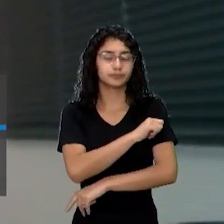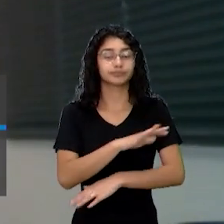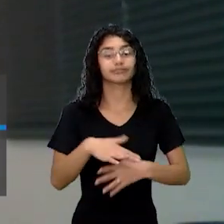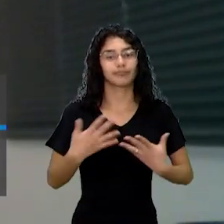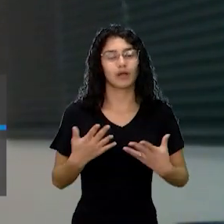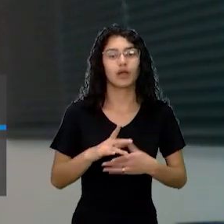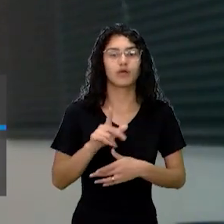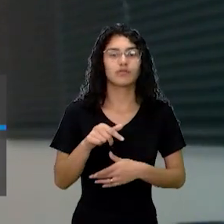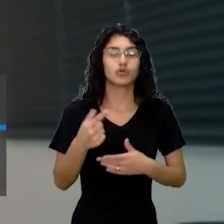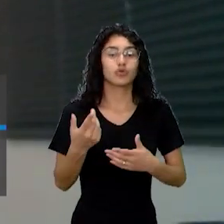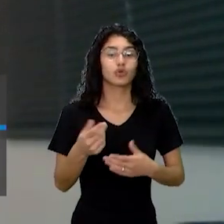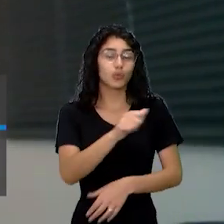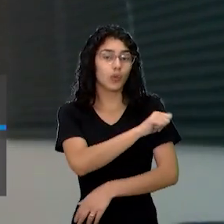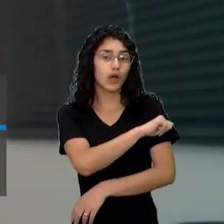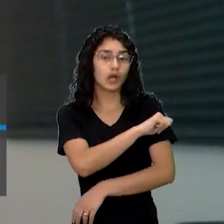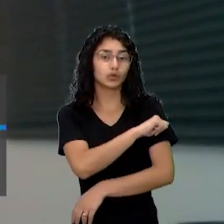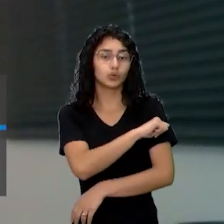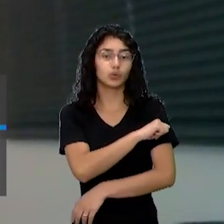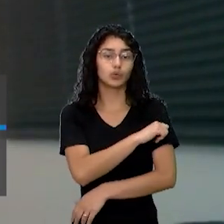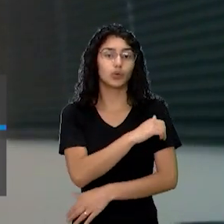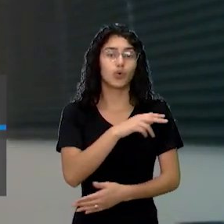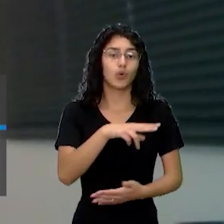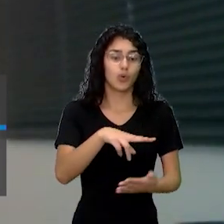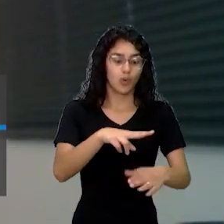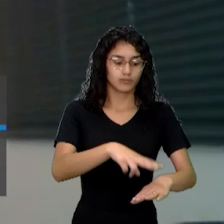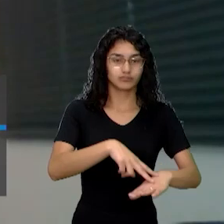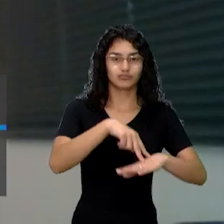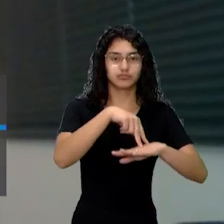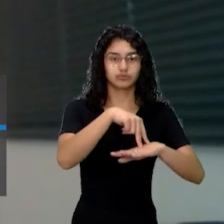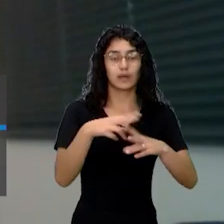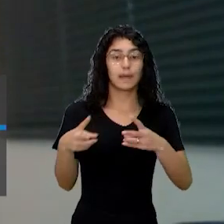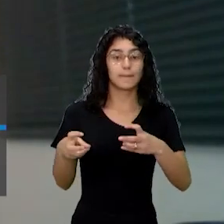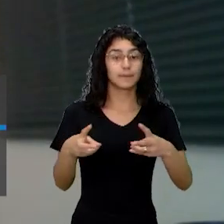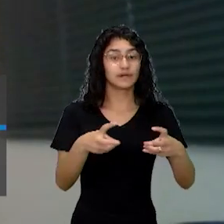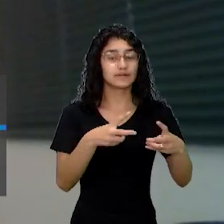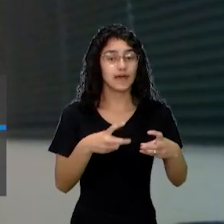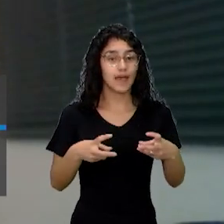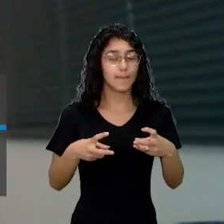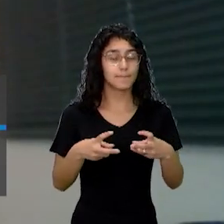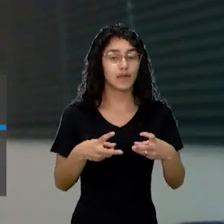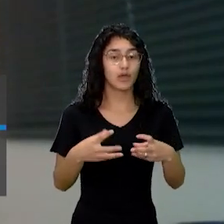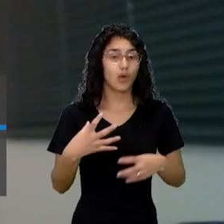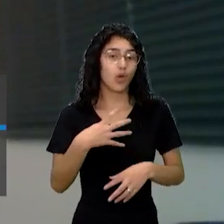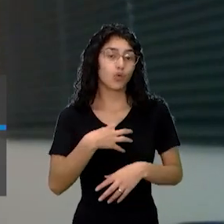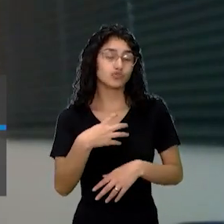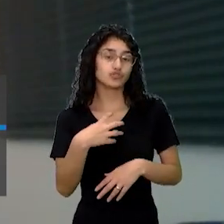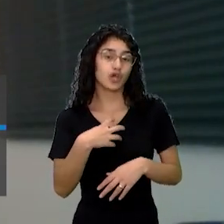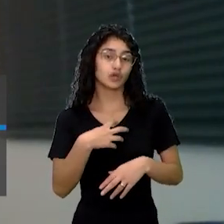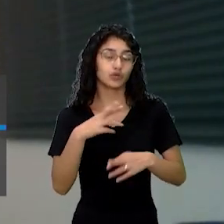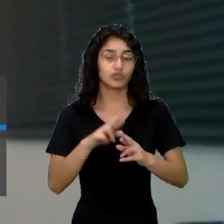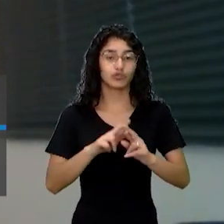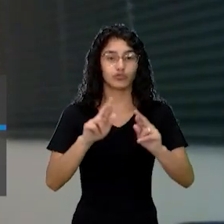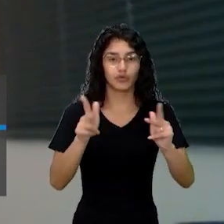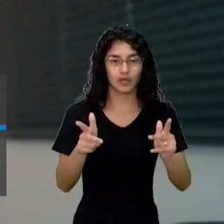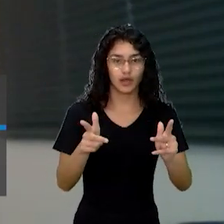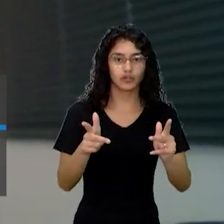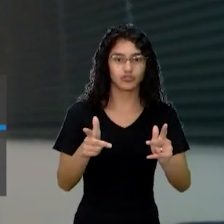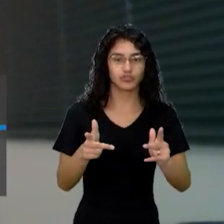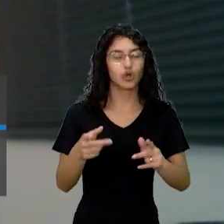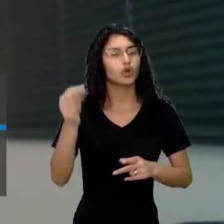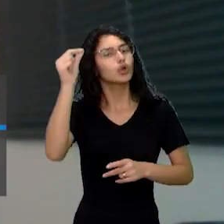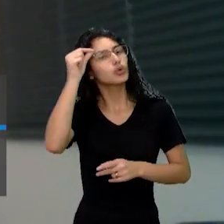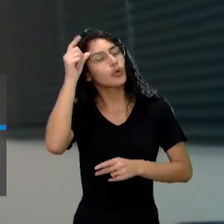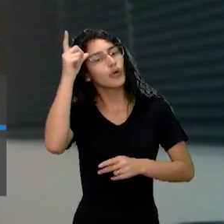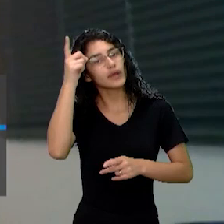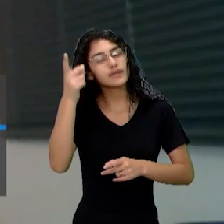destaque, e a gente consegue perceber, então, comportamentos diferentes dos colegas, no sentido de ter um conhecimento